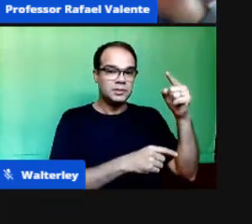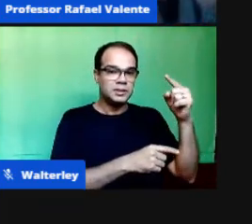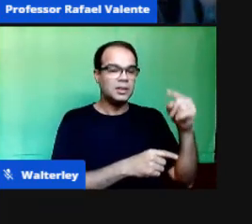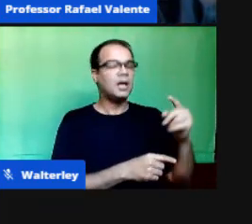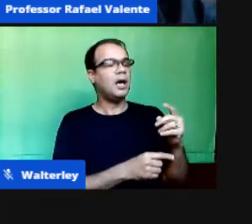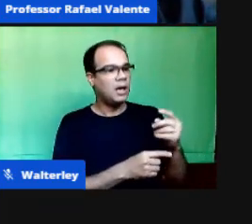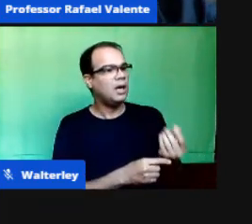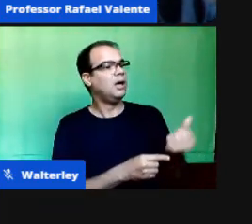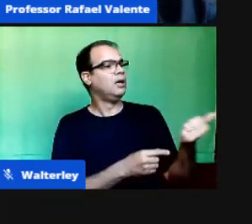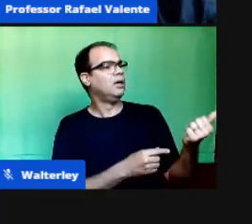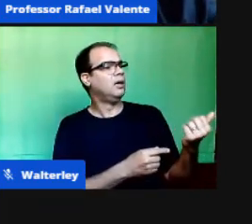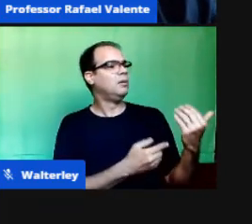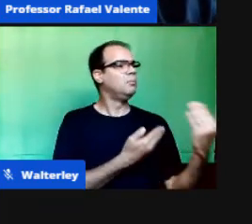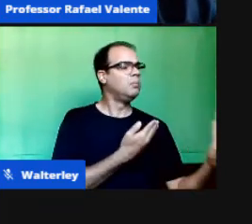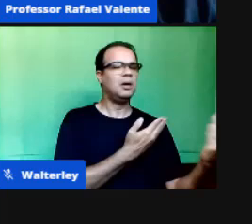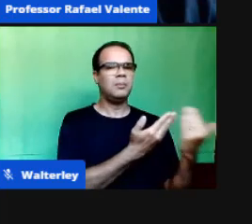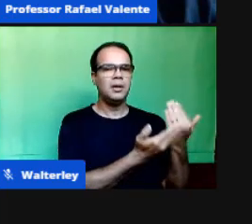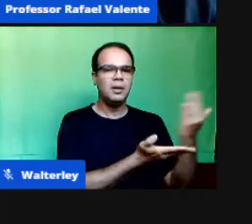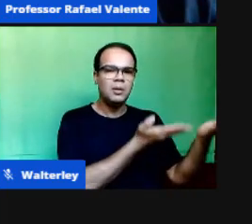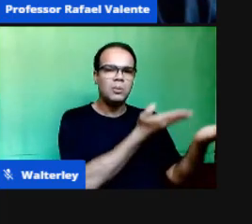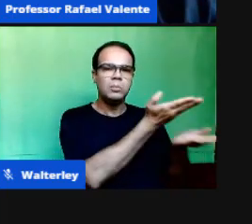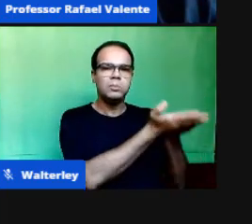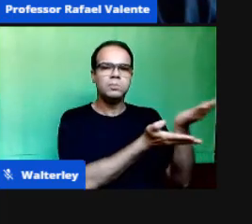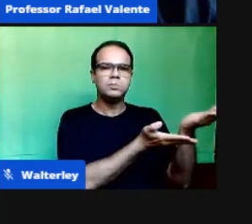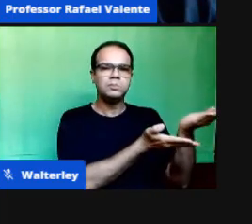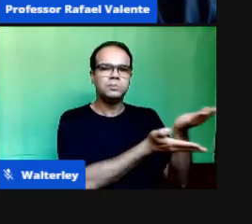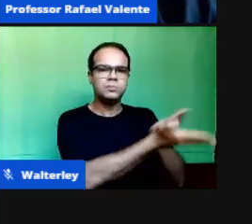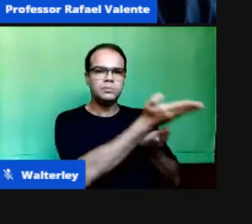vocês. Próximo.